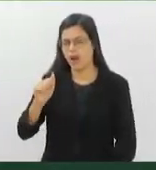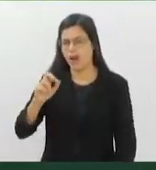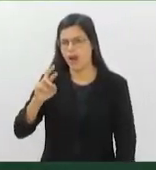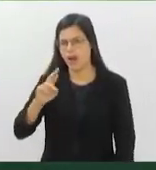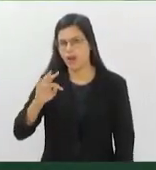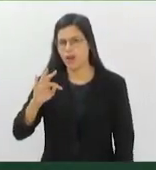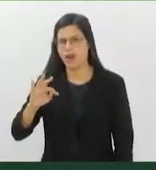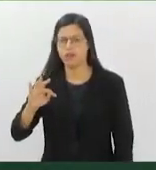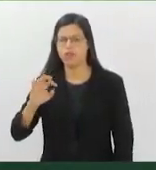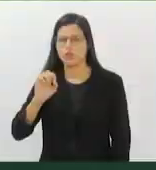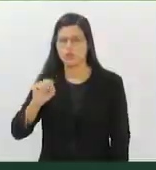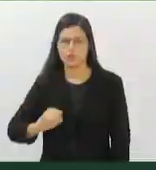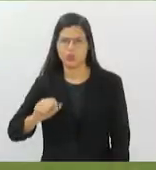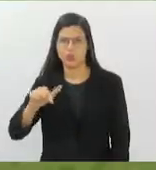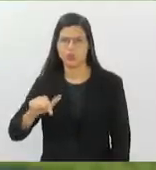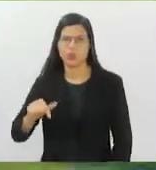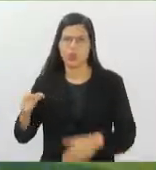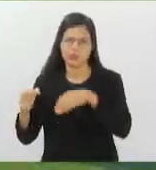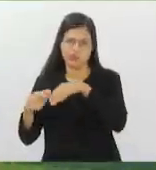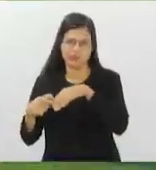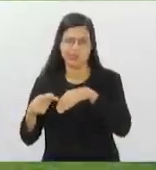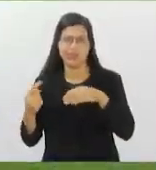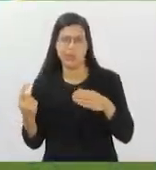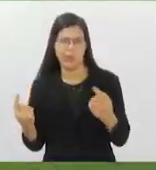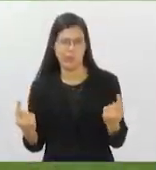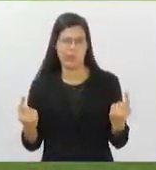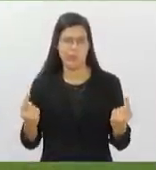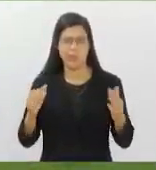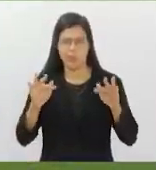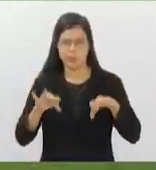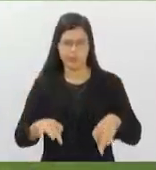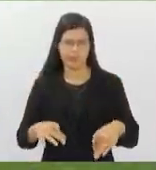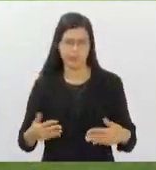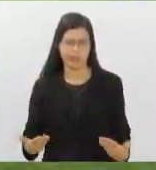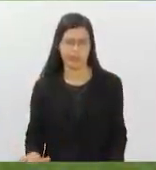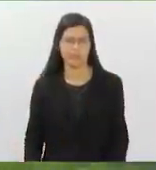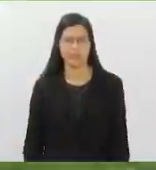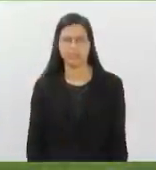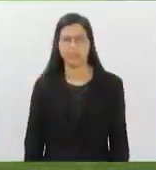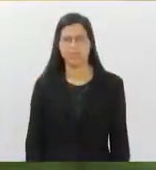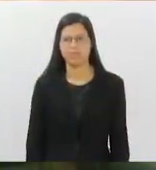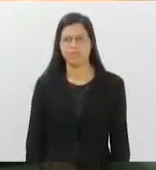para o tricolor da Dutra. Final de jogo, Maricá 1, Artissul também 1.